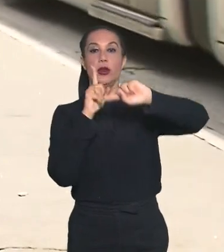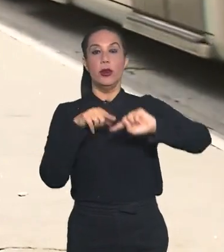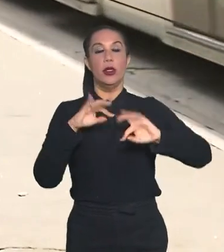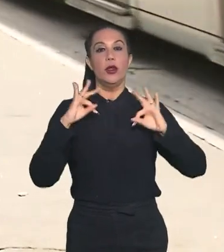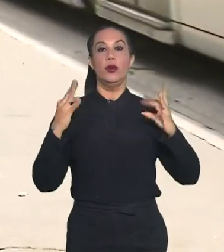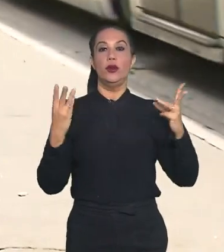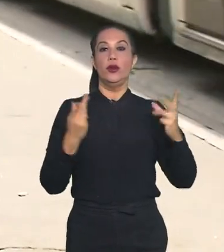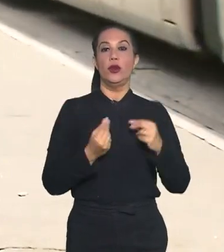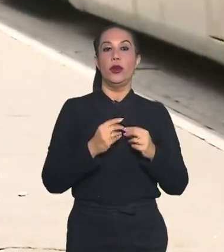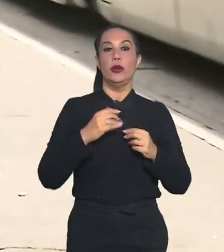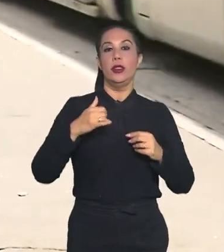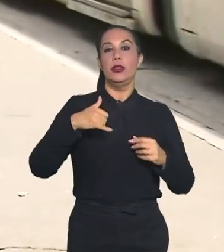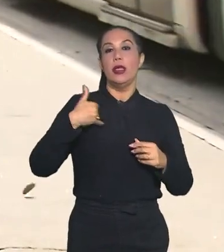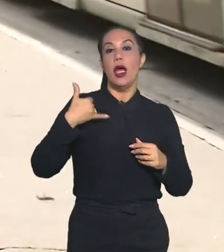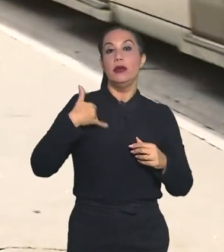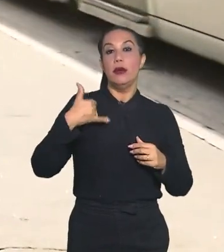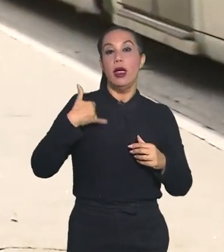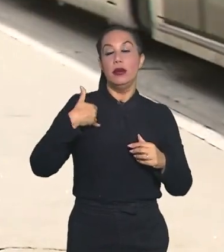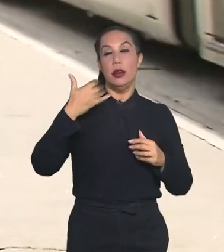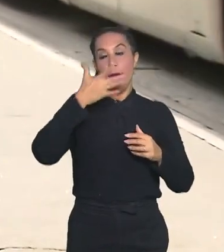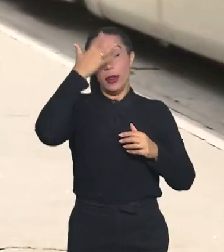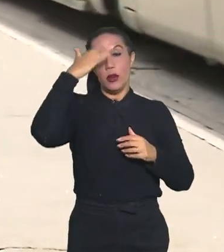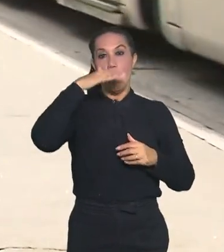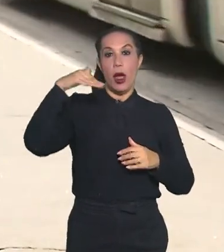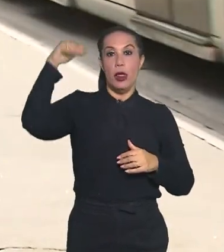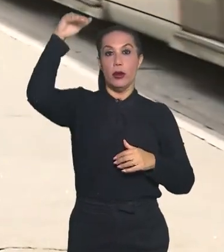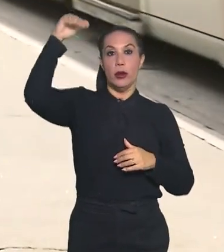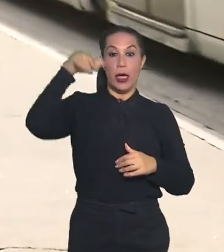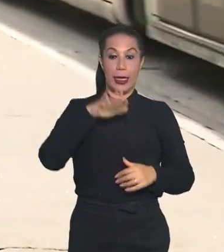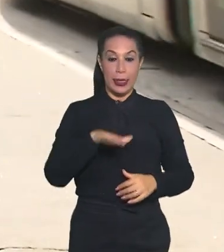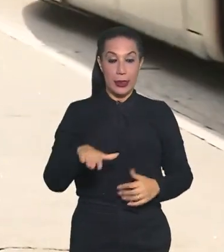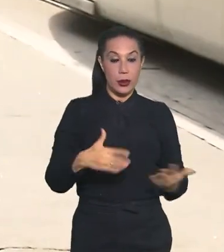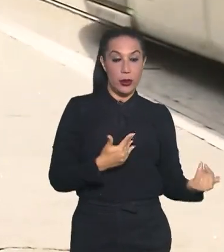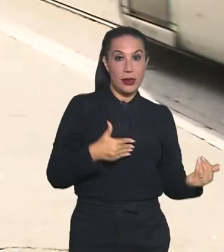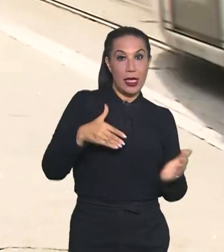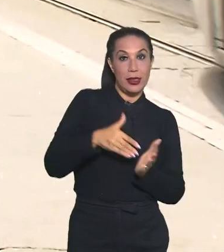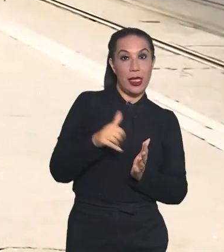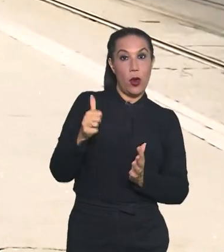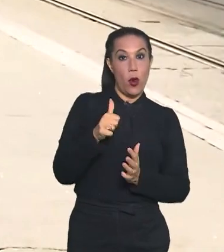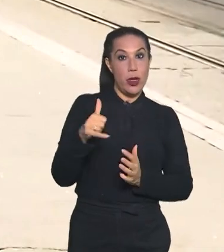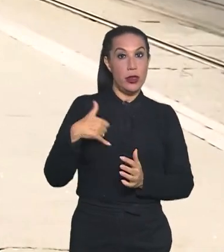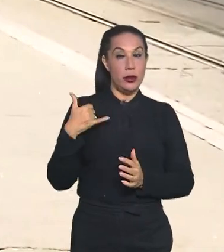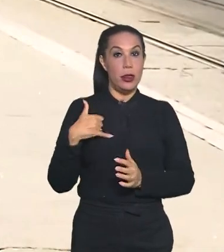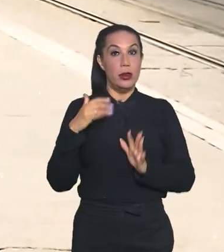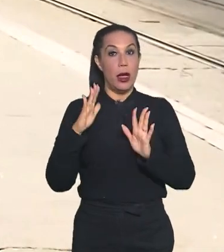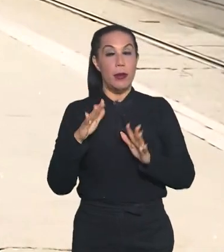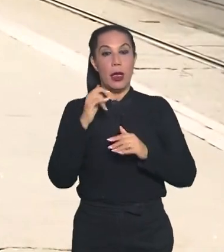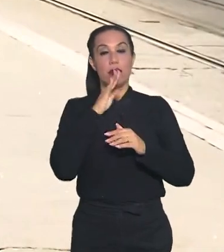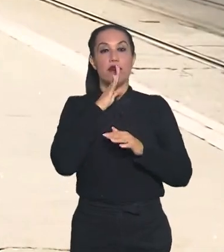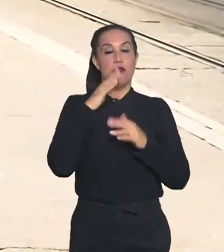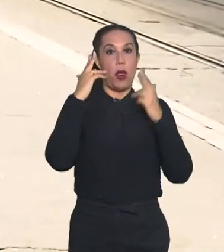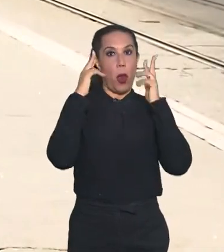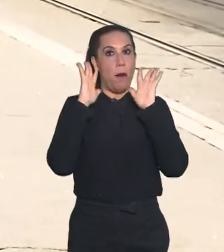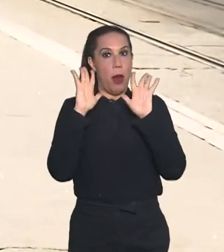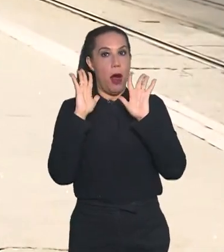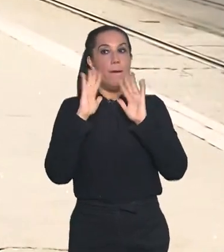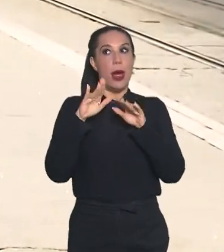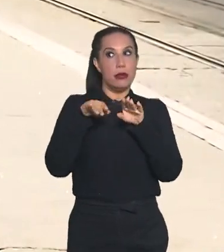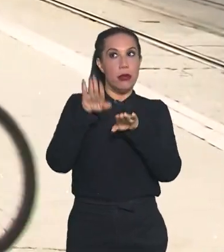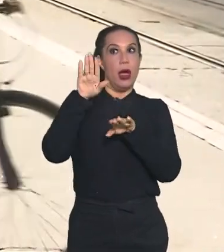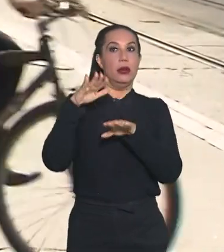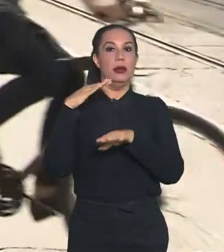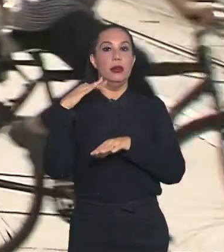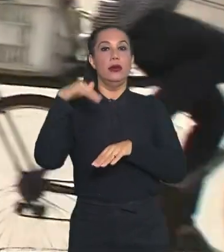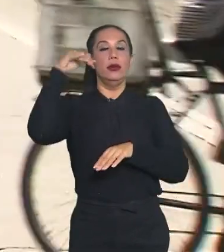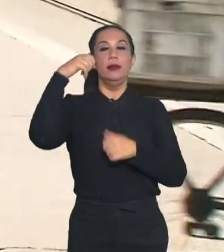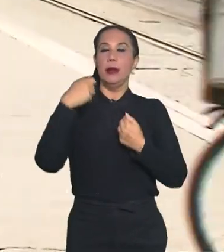as faixas da população adulta. Nas crianças e adolescentes até 11 anos, há indicação de estabilidade. A gente ressalta que manter o esquema